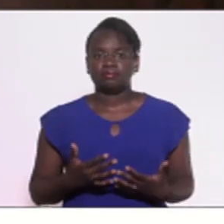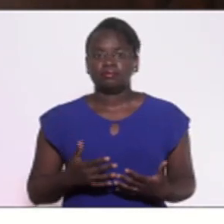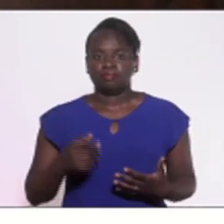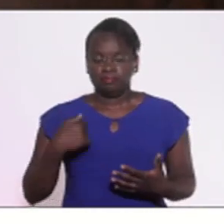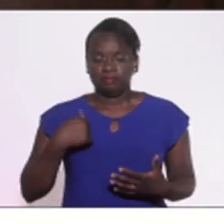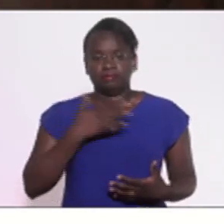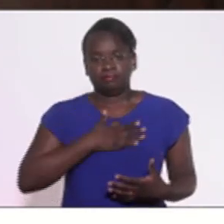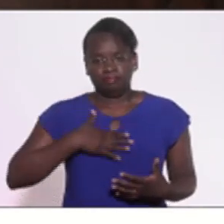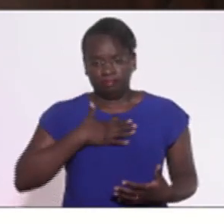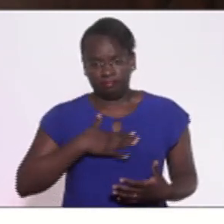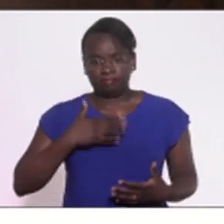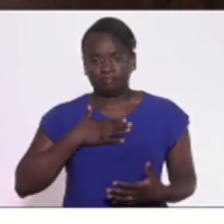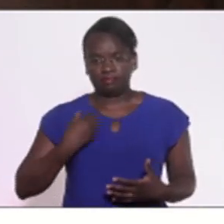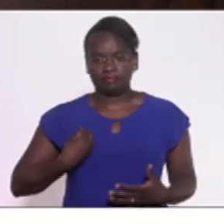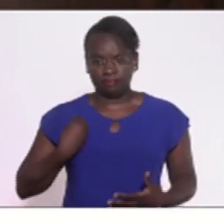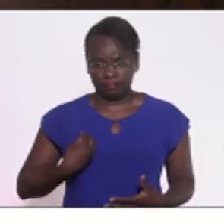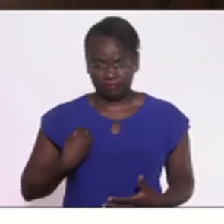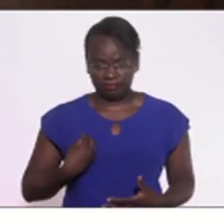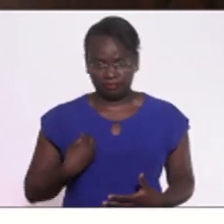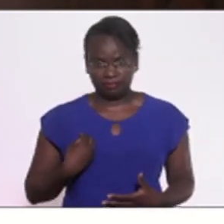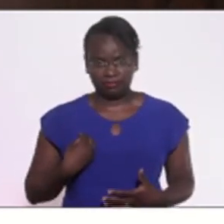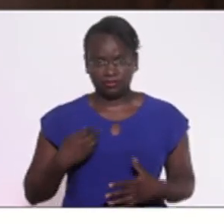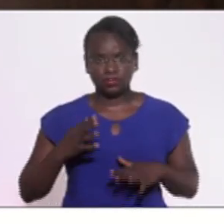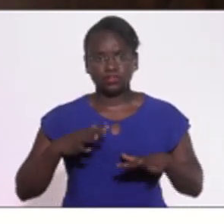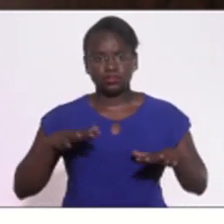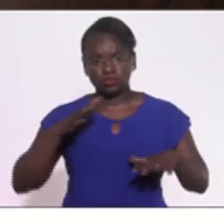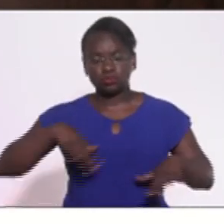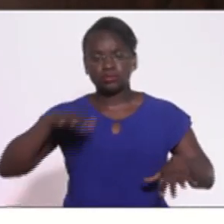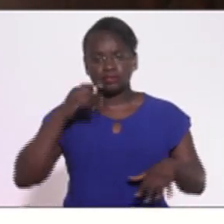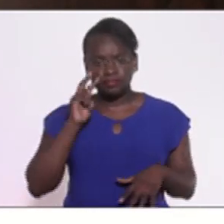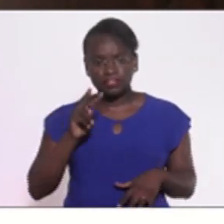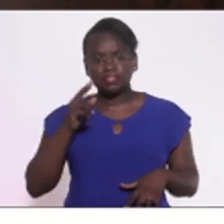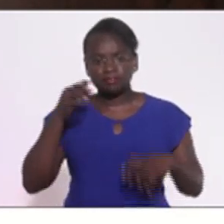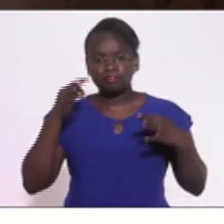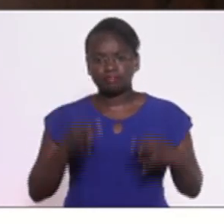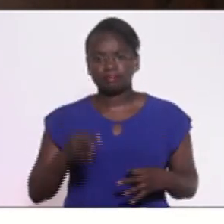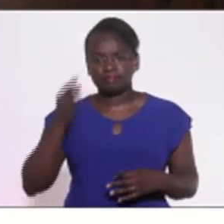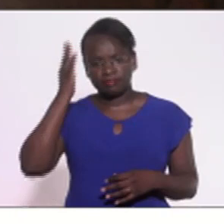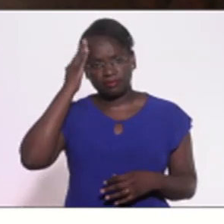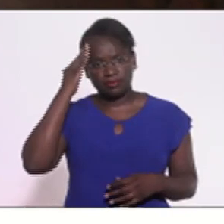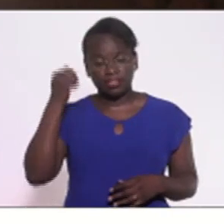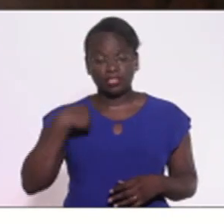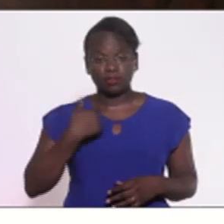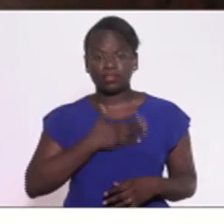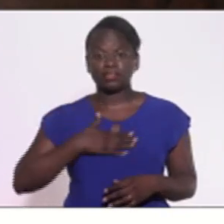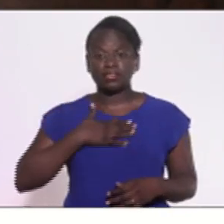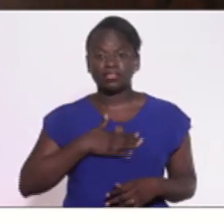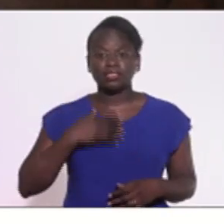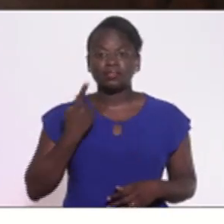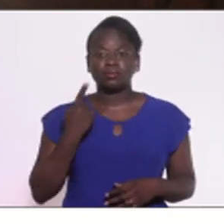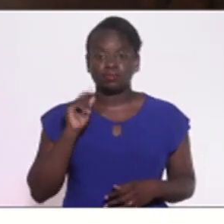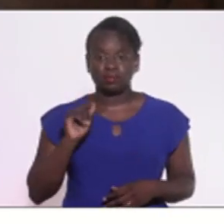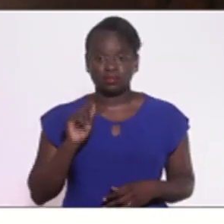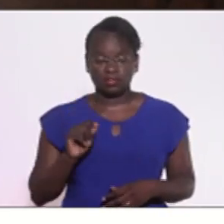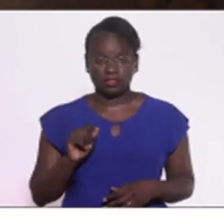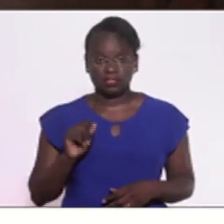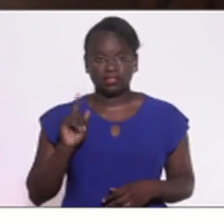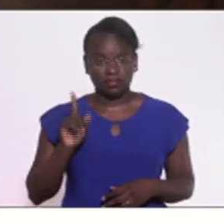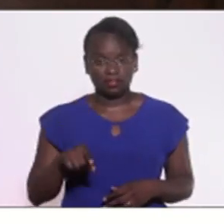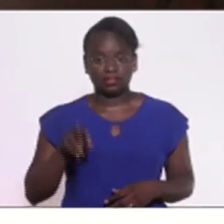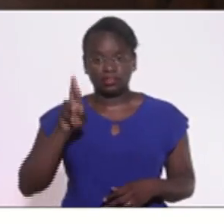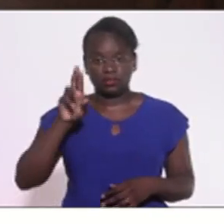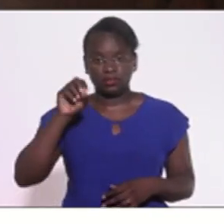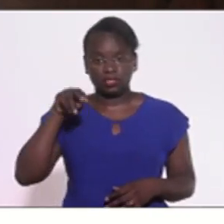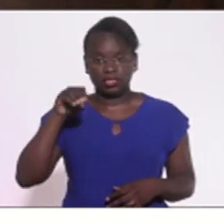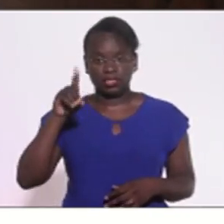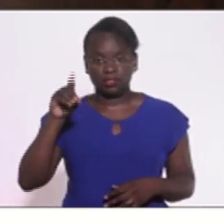tenho alegrias na vida, e todos podem ter certeza, uma das minhas alegrias é ter o